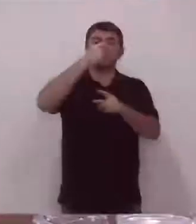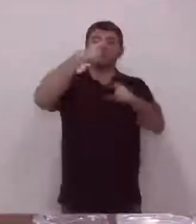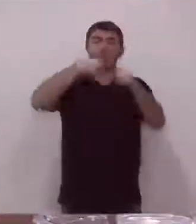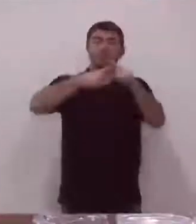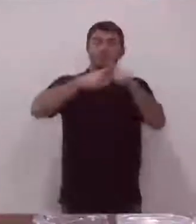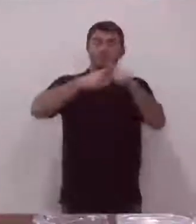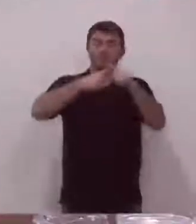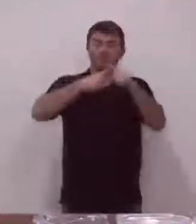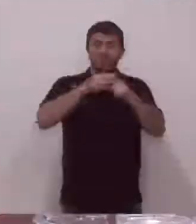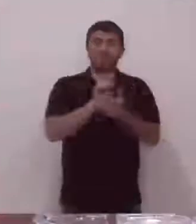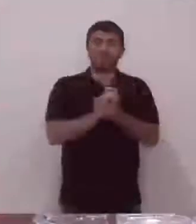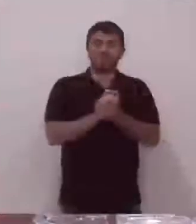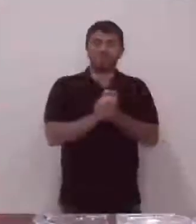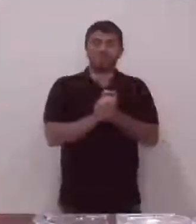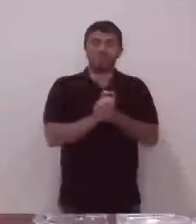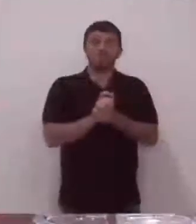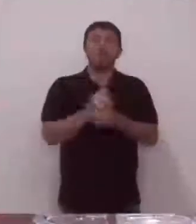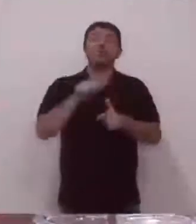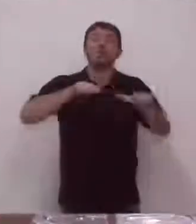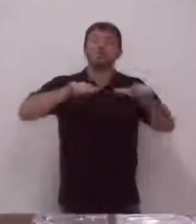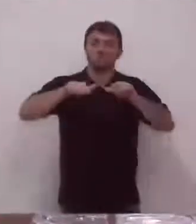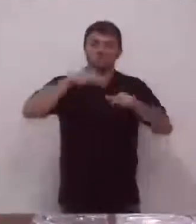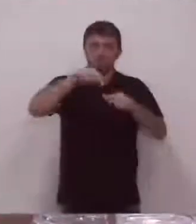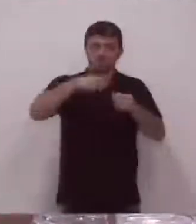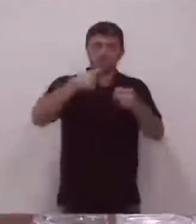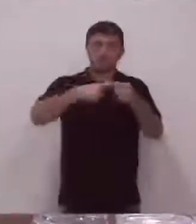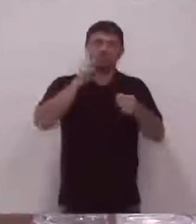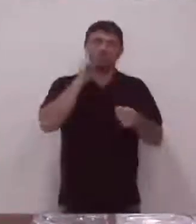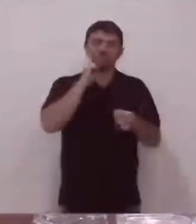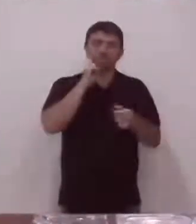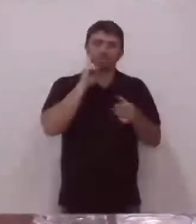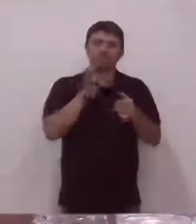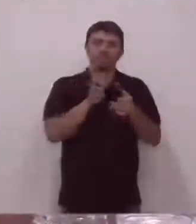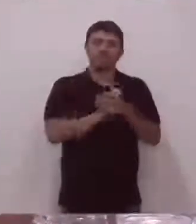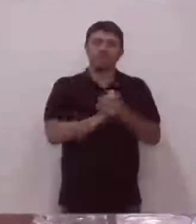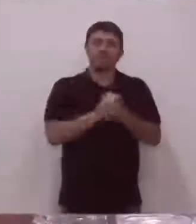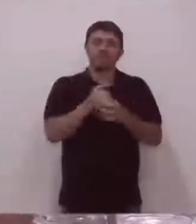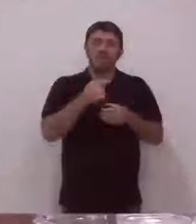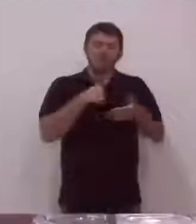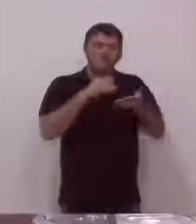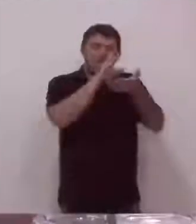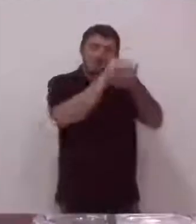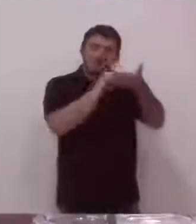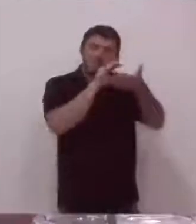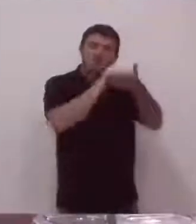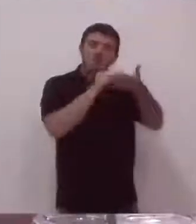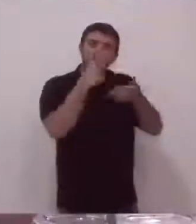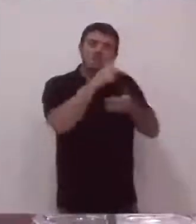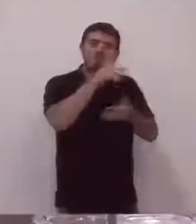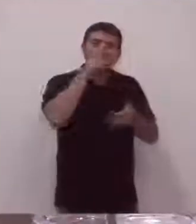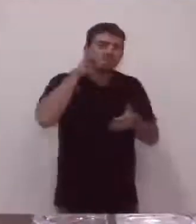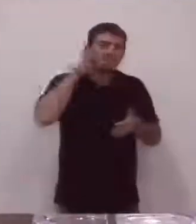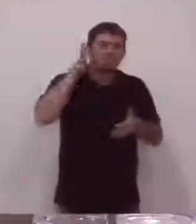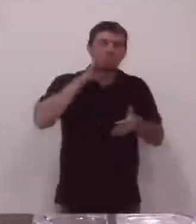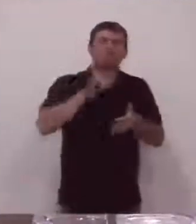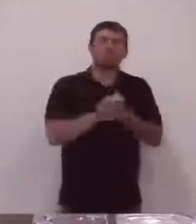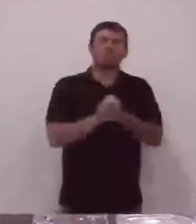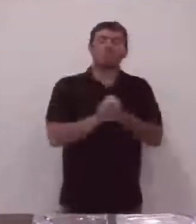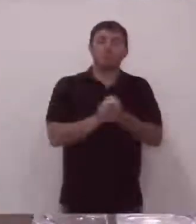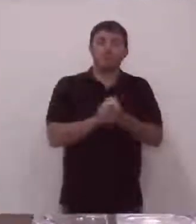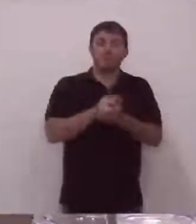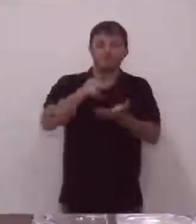pegar algumas falas de Vossa Excelência, até para justificar o meu voto. De fato, o município de Vinhedo